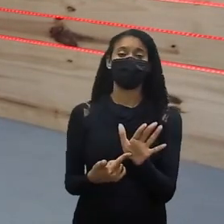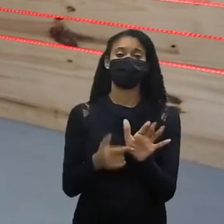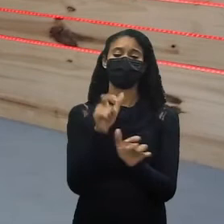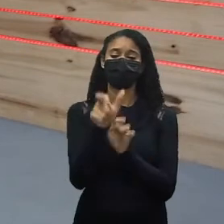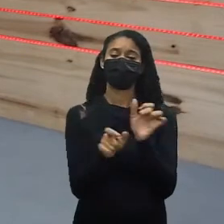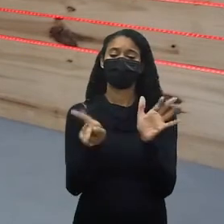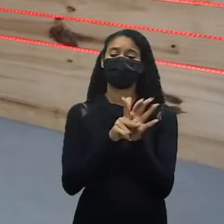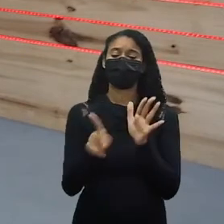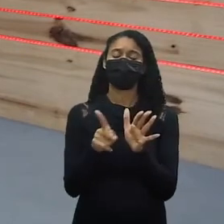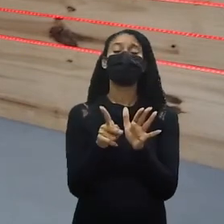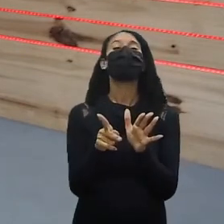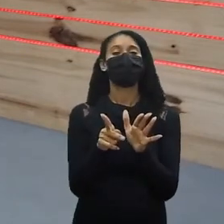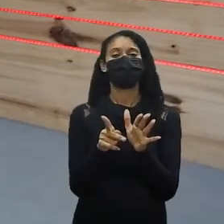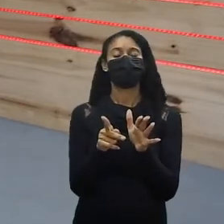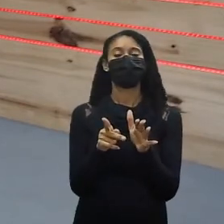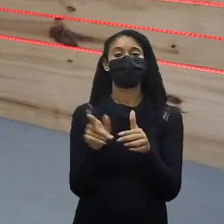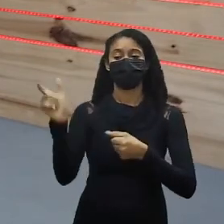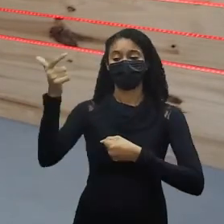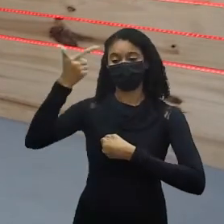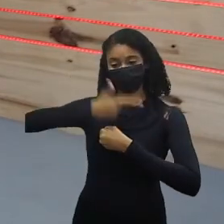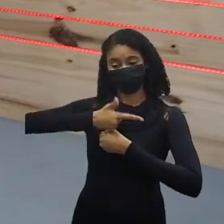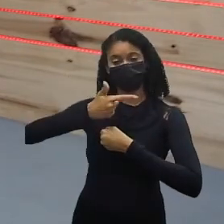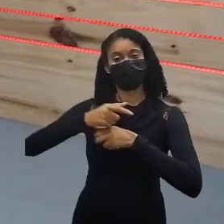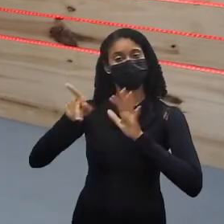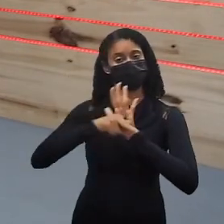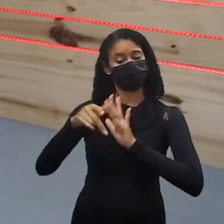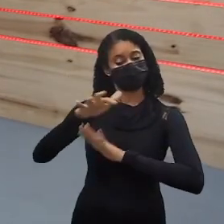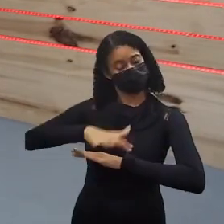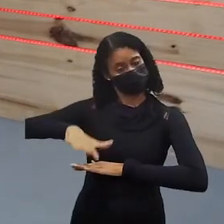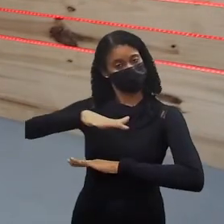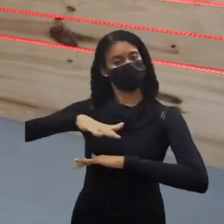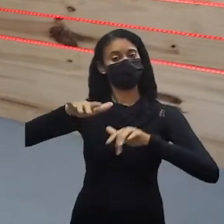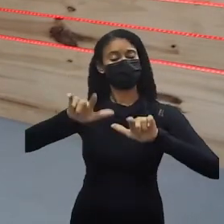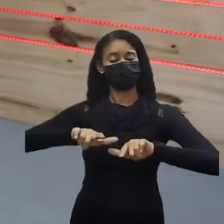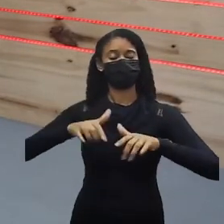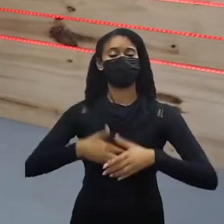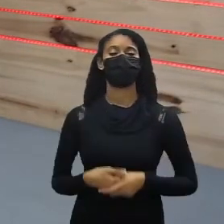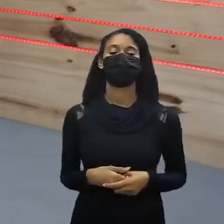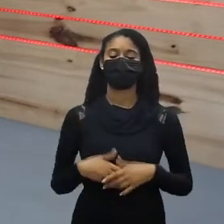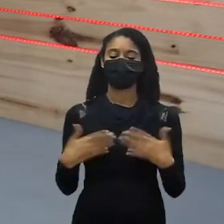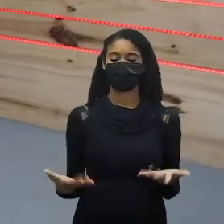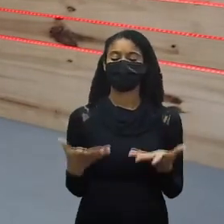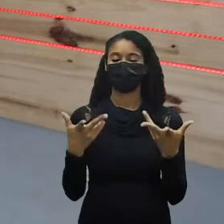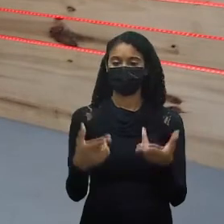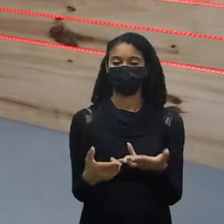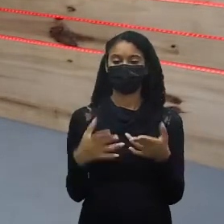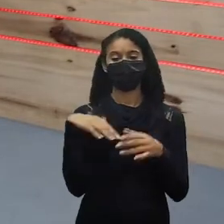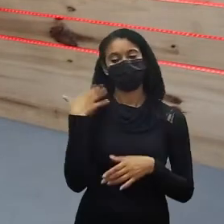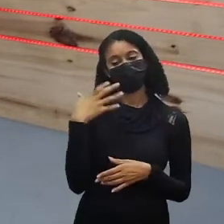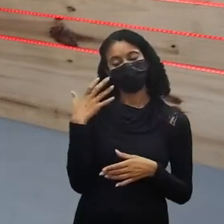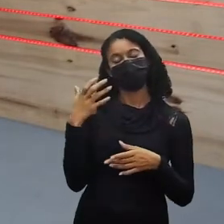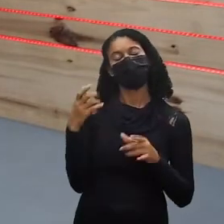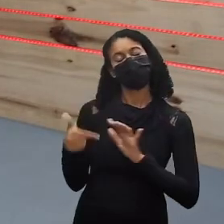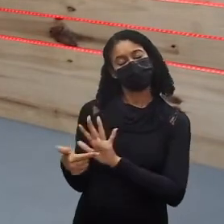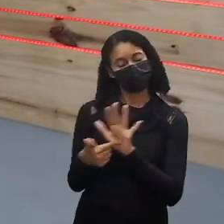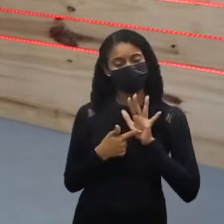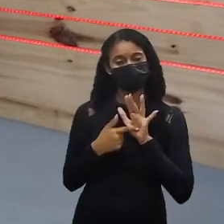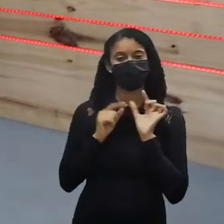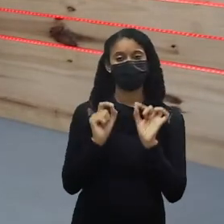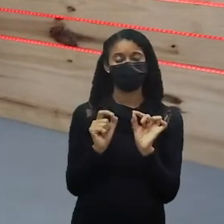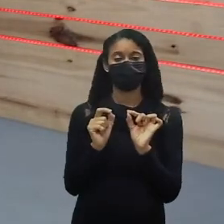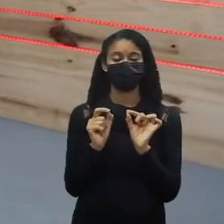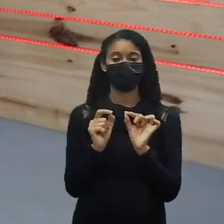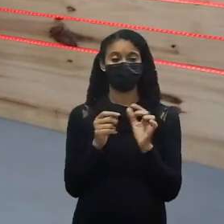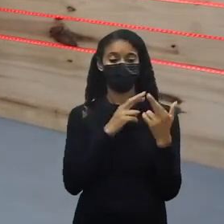e a forma, o léxico de sua região. Então, Asa Branca está representando